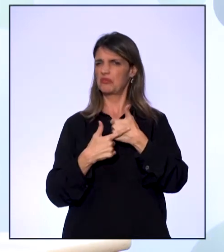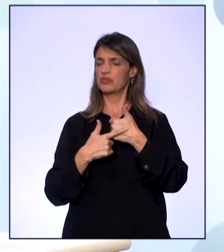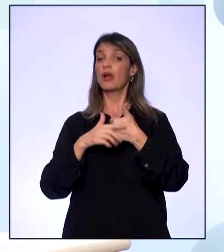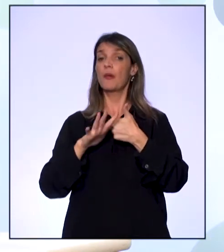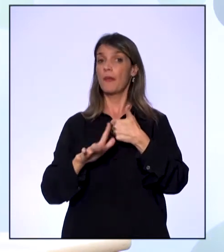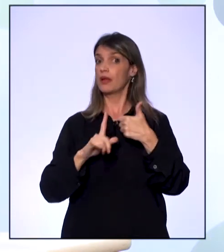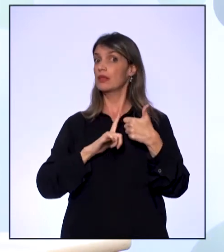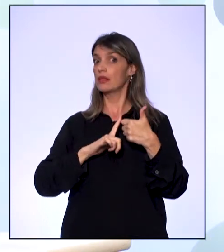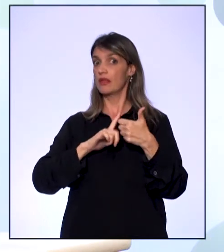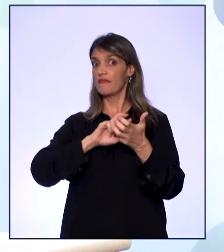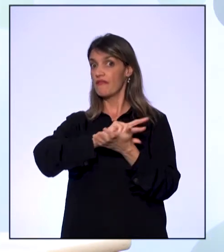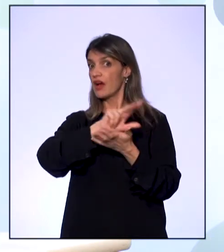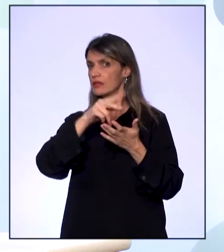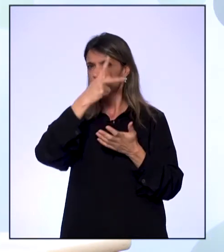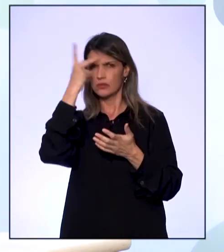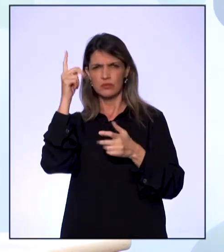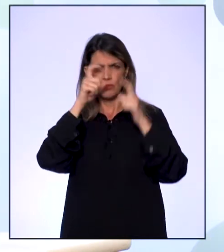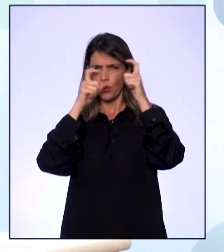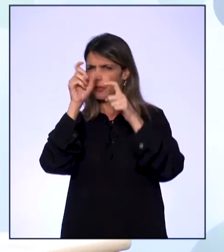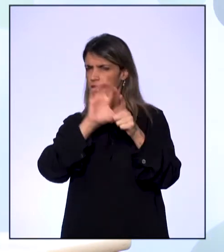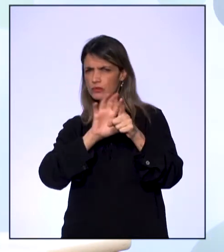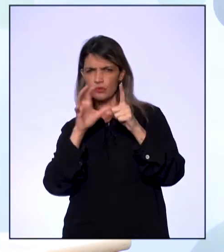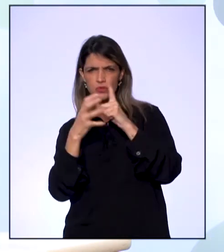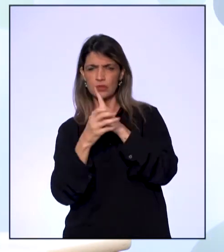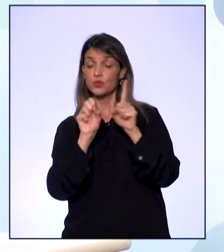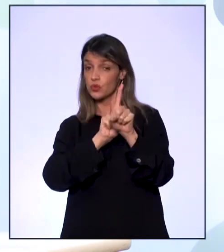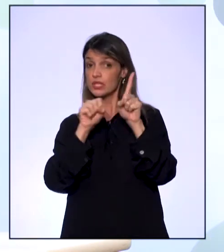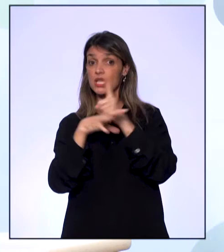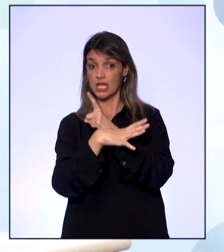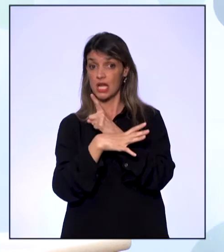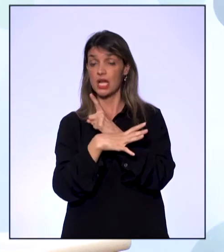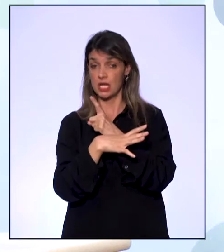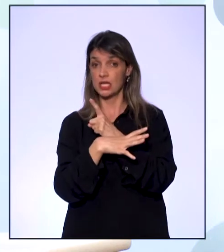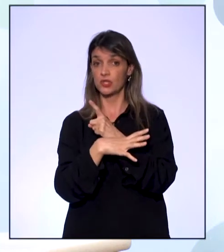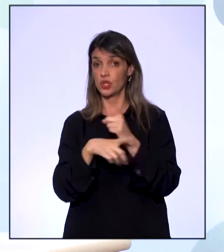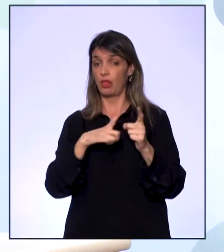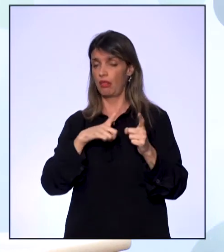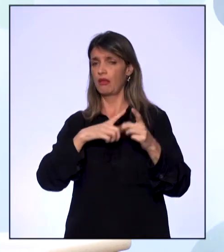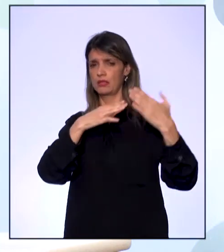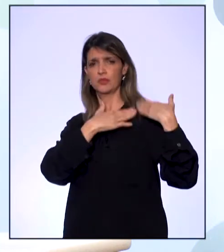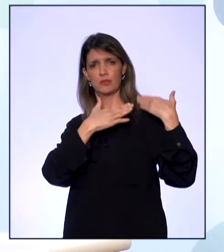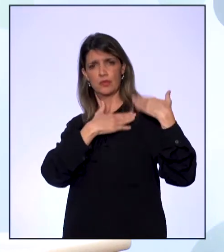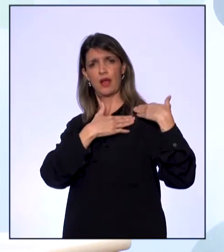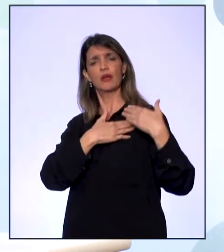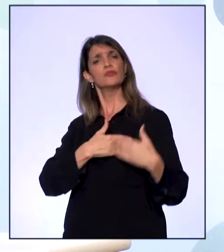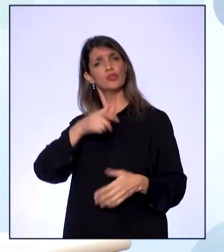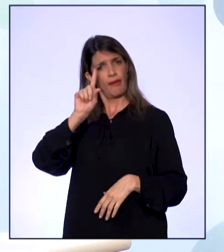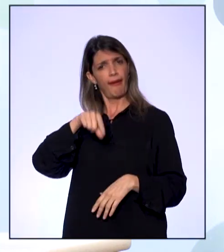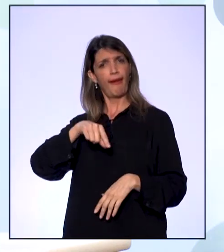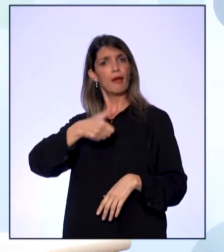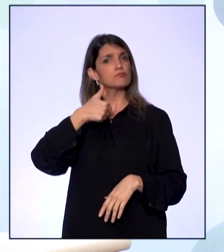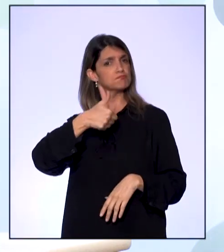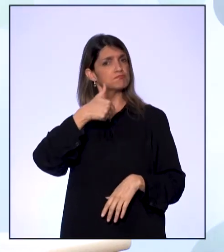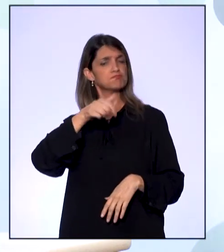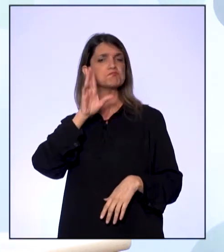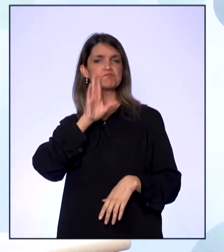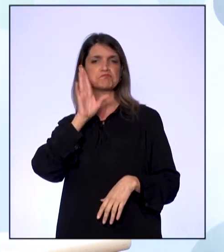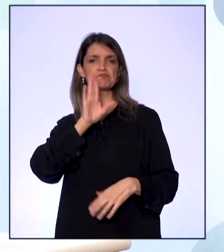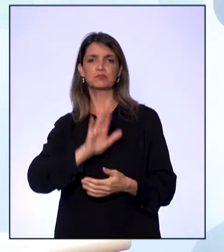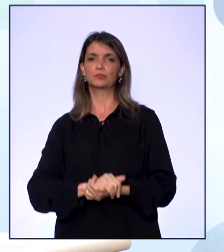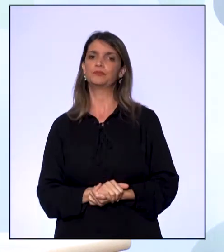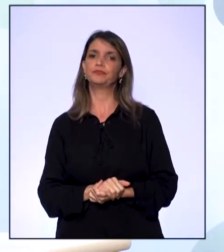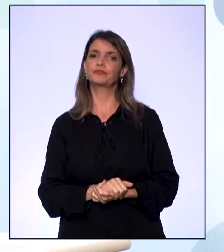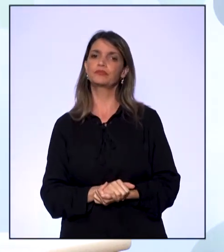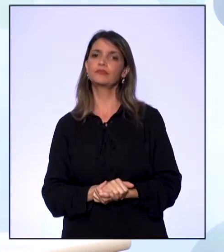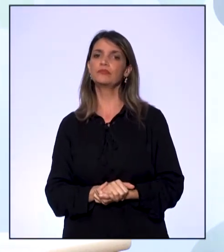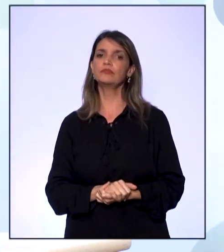gente preocupada com a sociedade, que faz um papel social e cumpre uma função social que é positiva. Assuma o